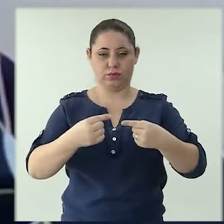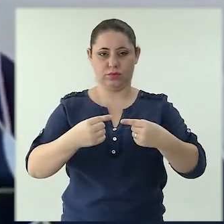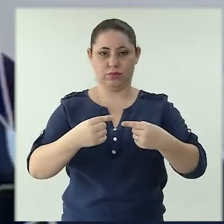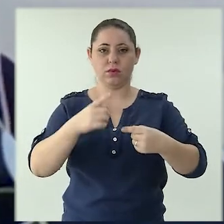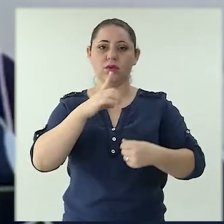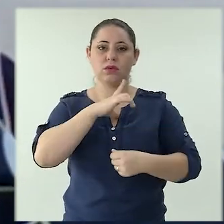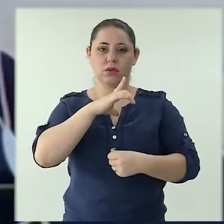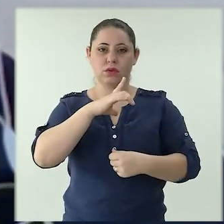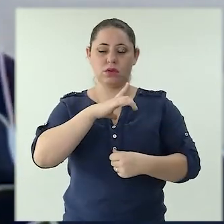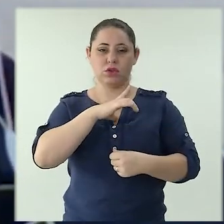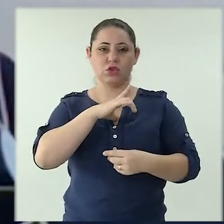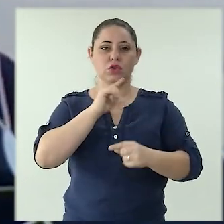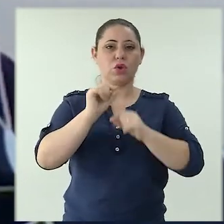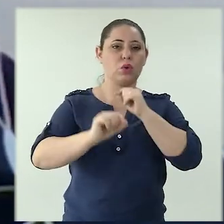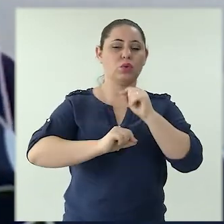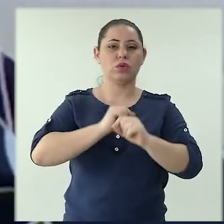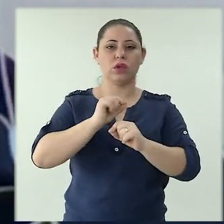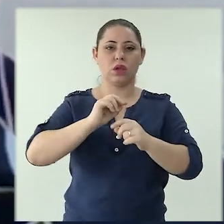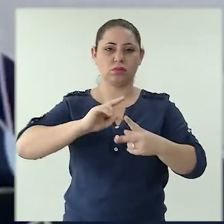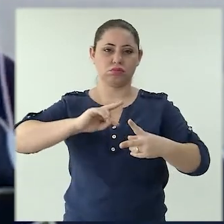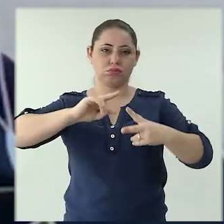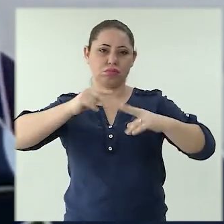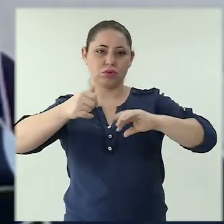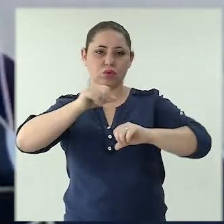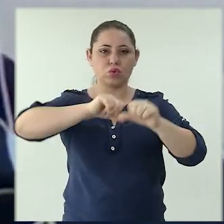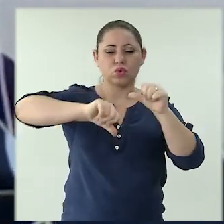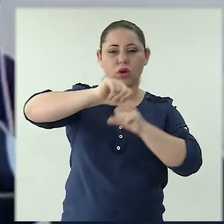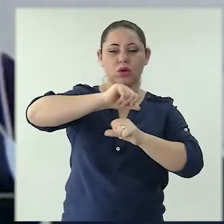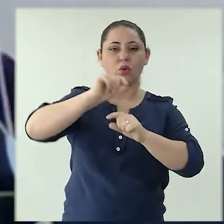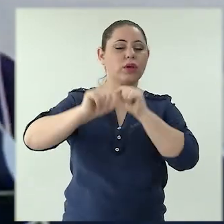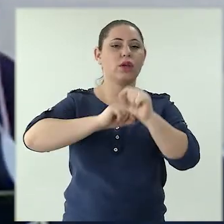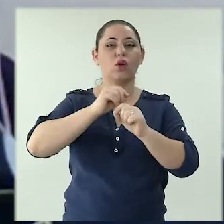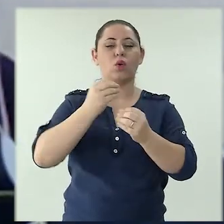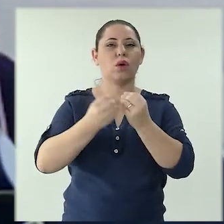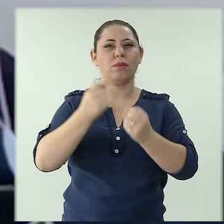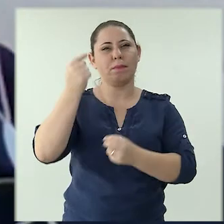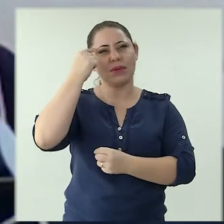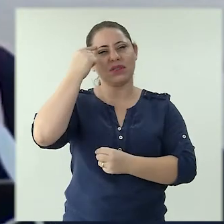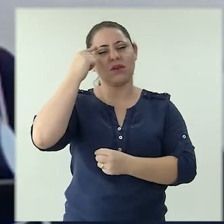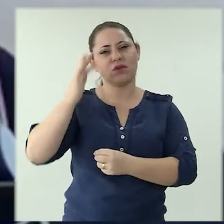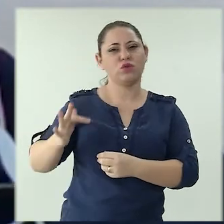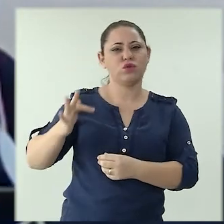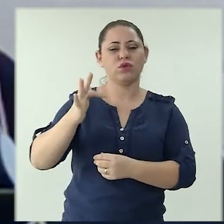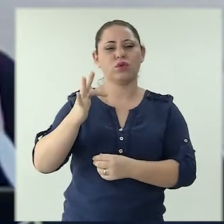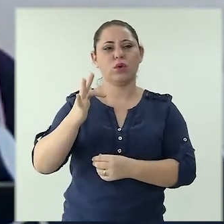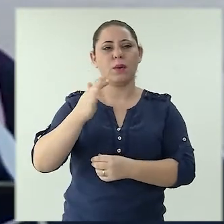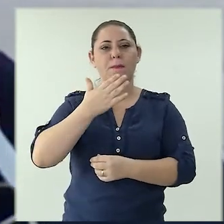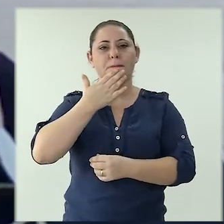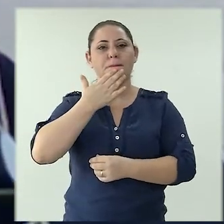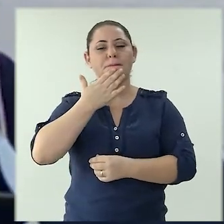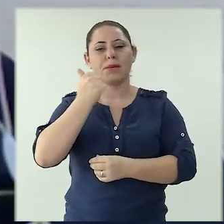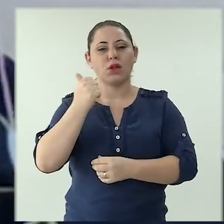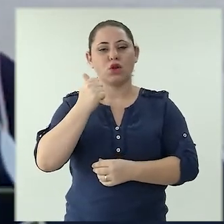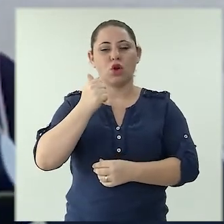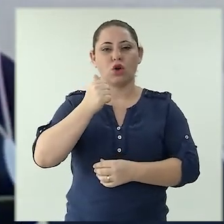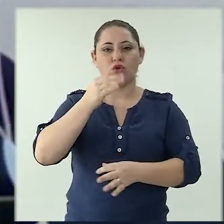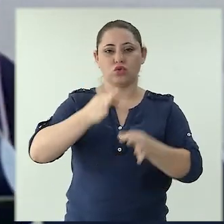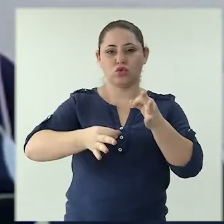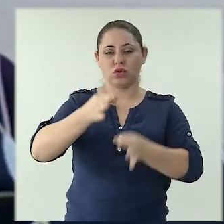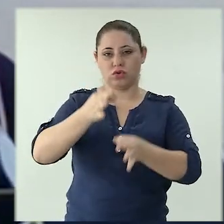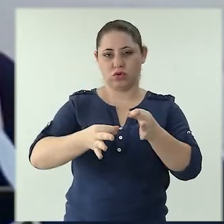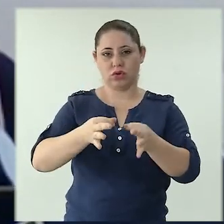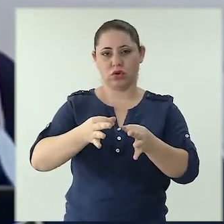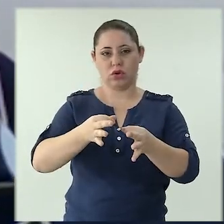e a gente tinha a tendência de alterar e desburocratizar o judiciário, porque o judiciário a cada dia está mais abarrotado